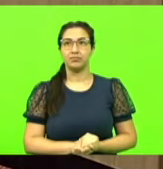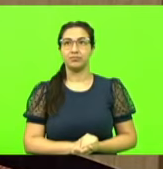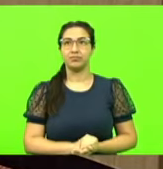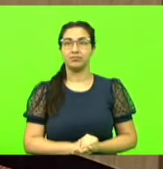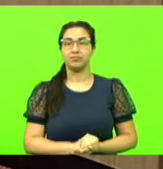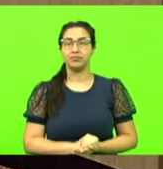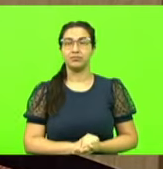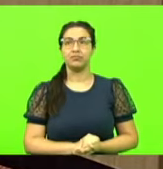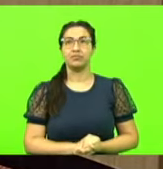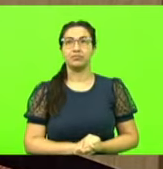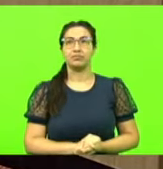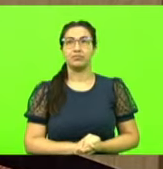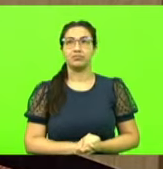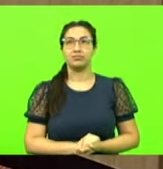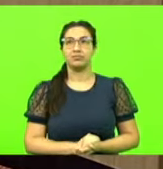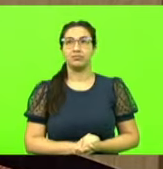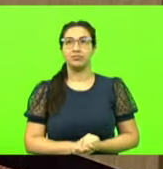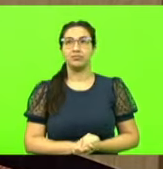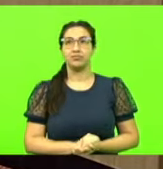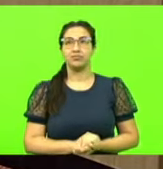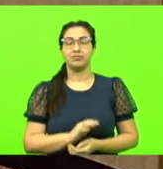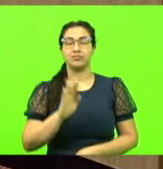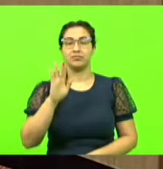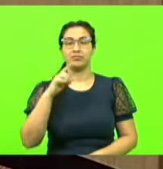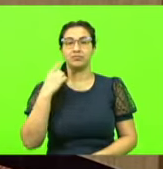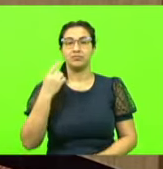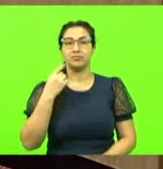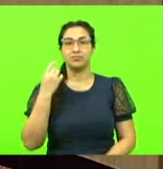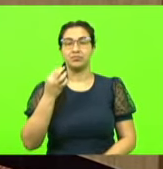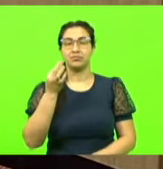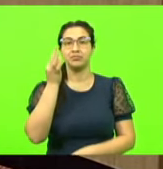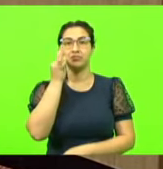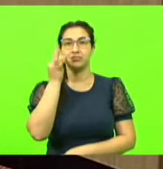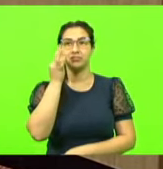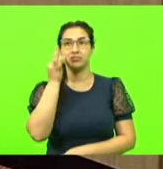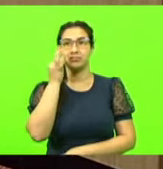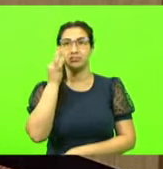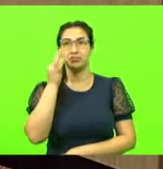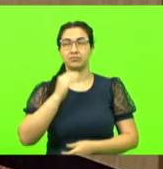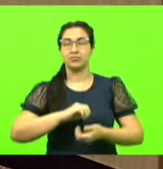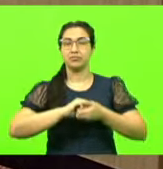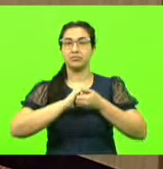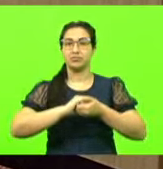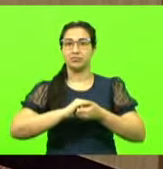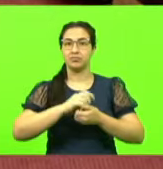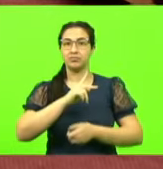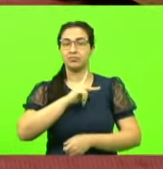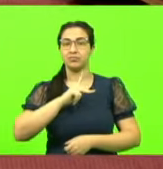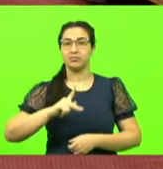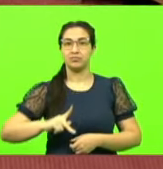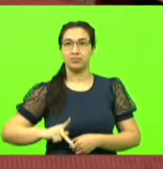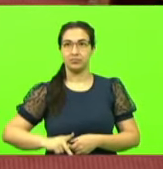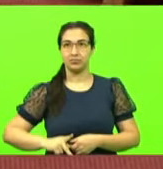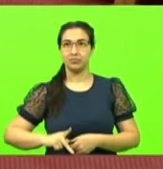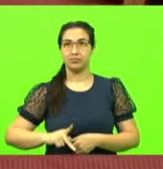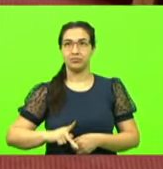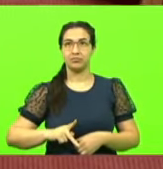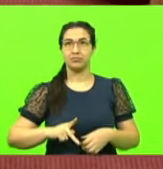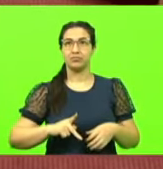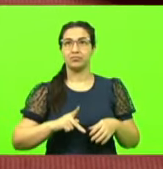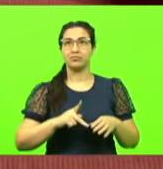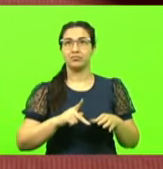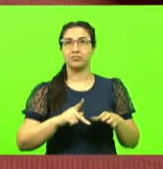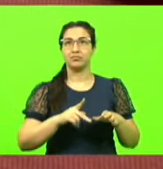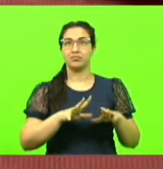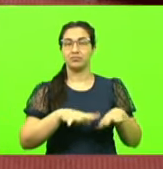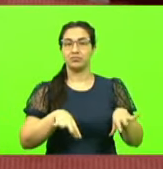ordem. Pela ordem, deputado Fernando Crini. Só saudar aqui a presença do presidente da Federação Catarinense de Atletismo, Deraldo Opa, está